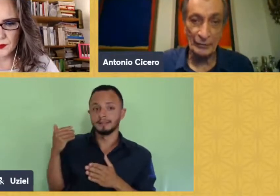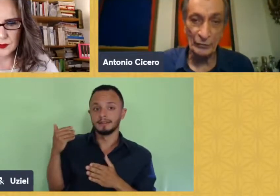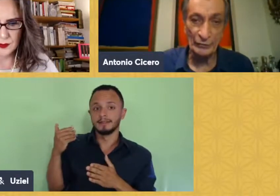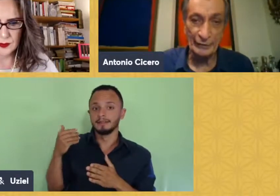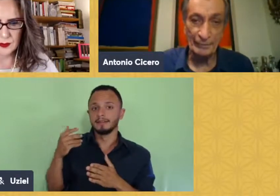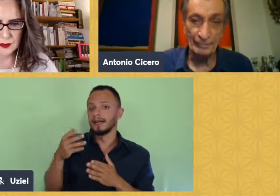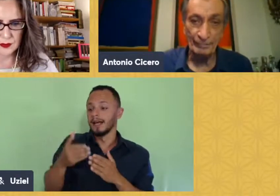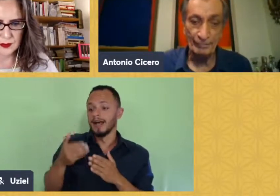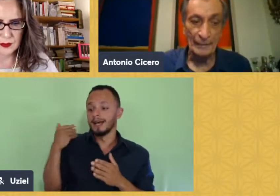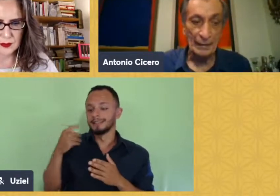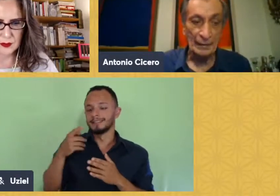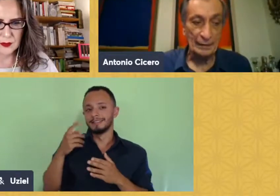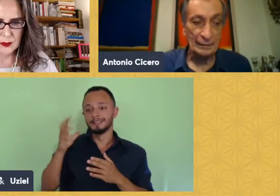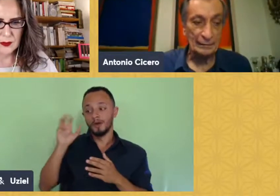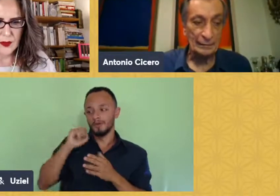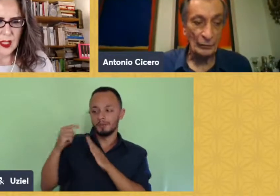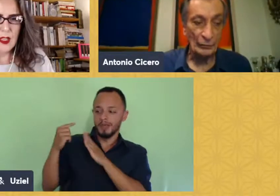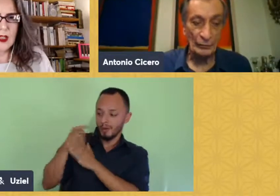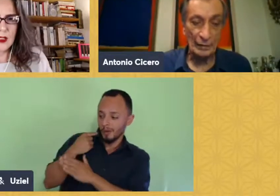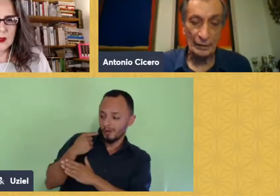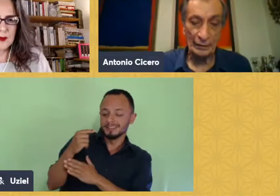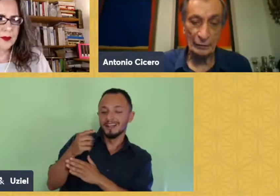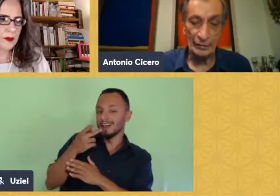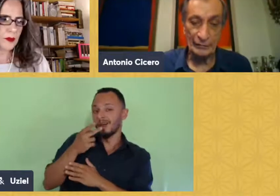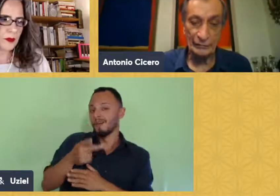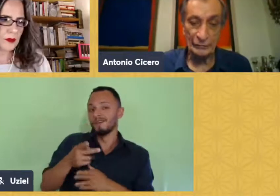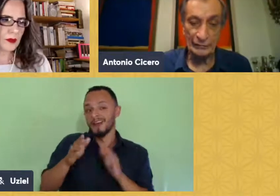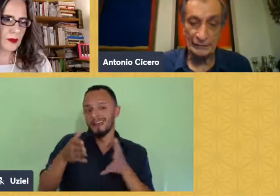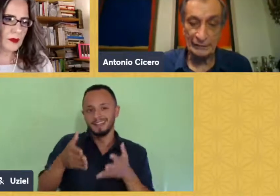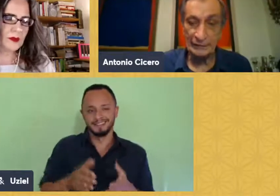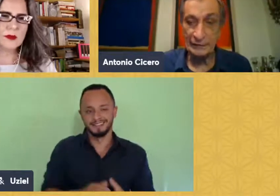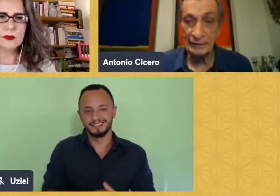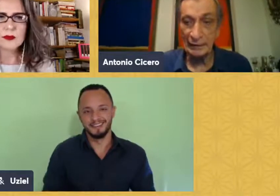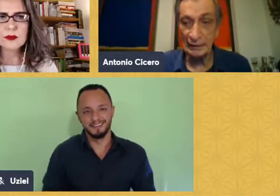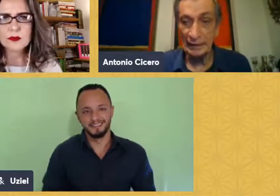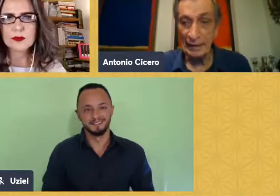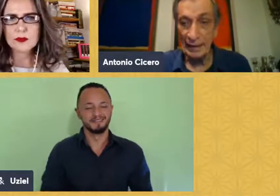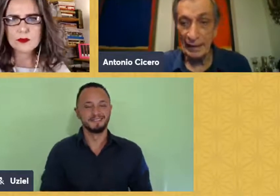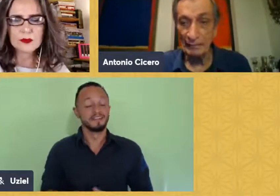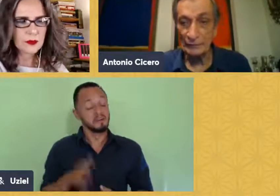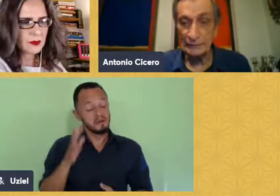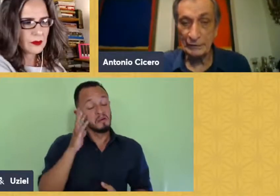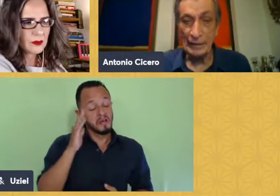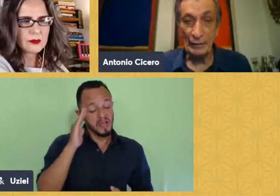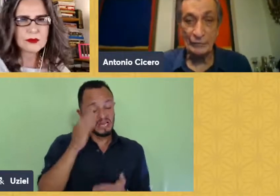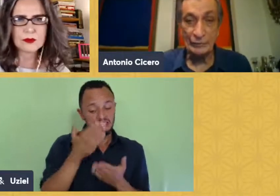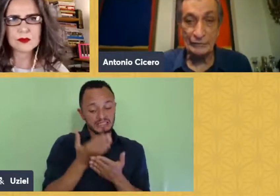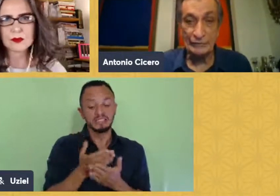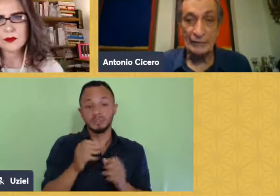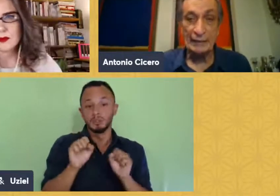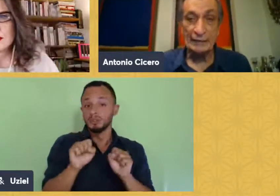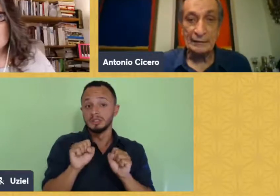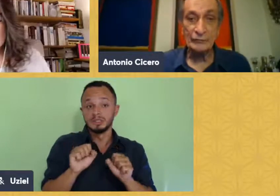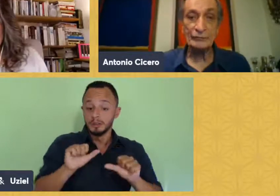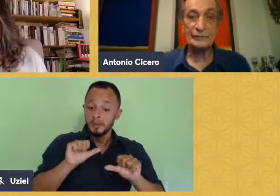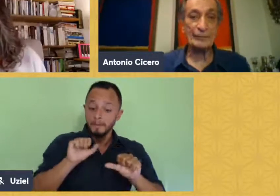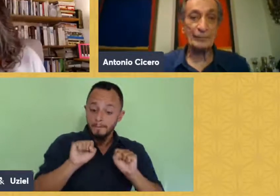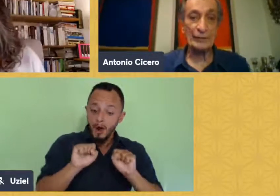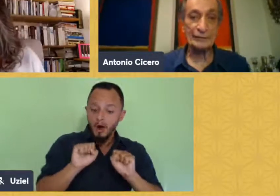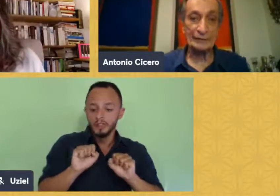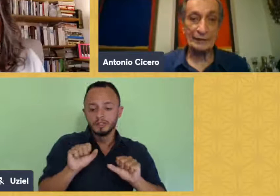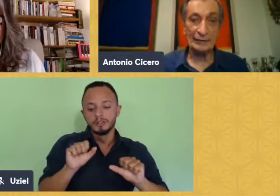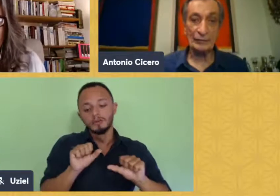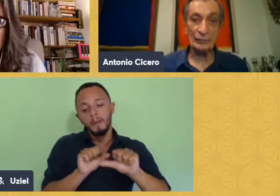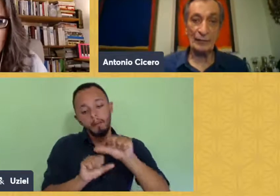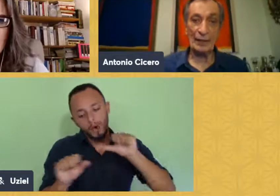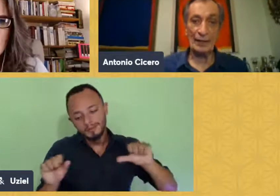essa pergunta. Então, eu acredito que sim, que a música... É o que eu disse, tanto você